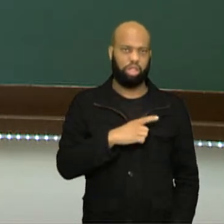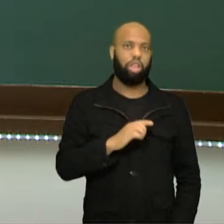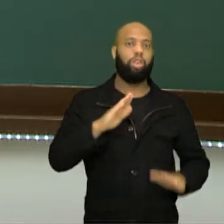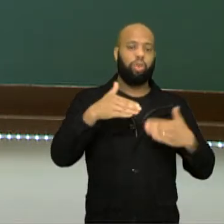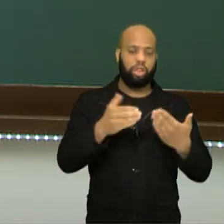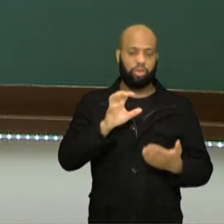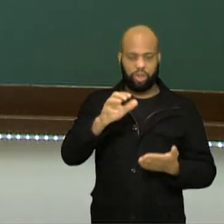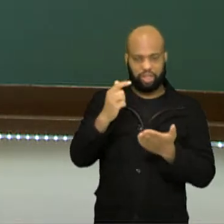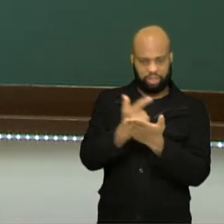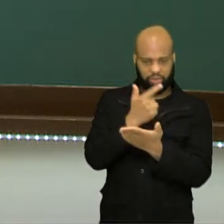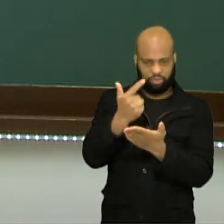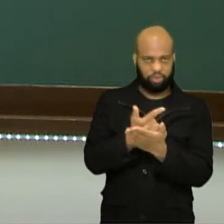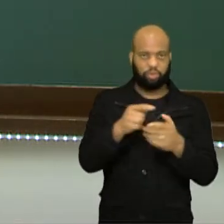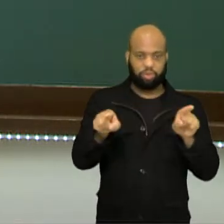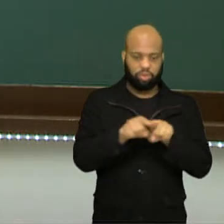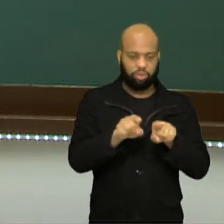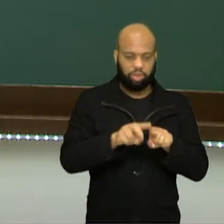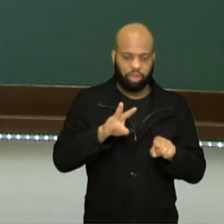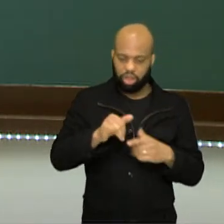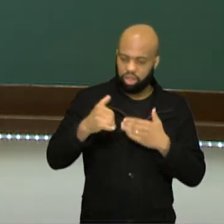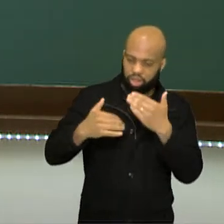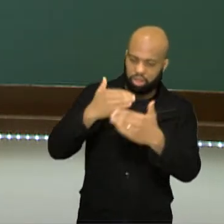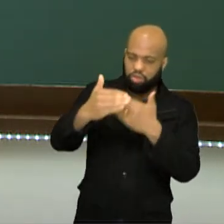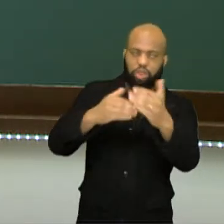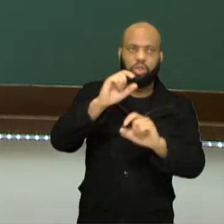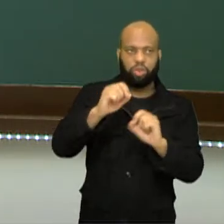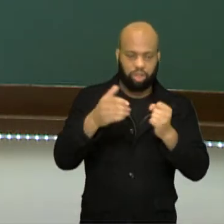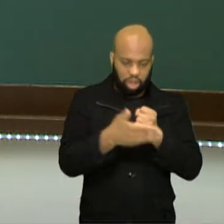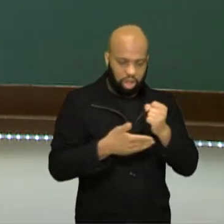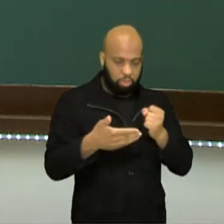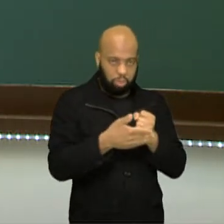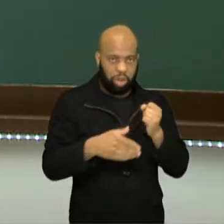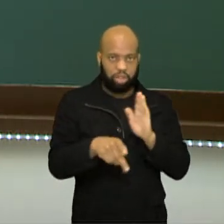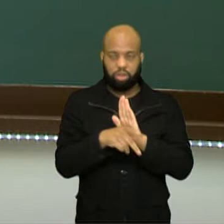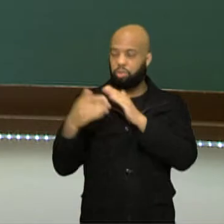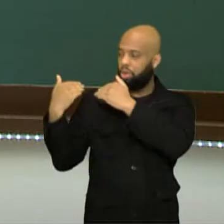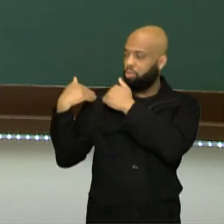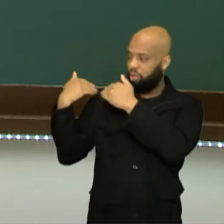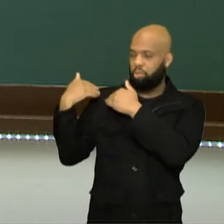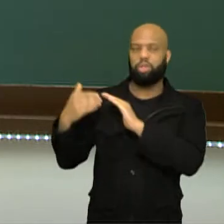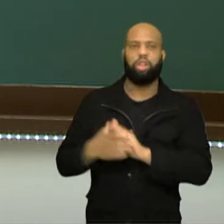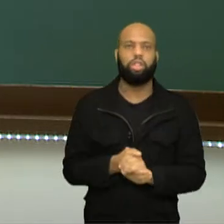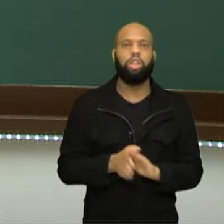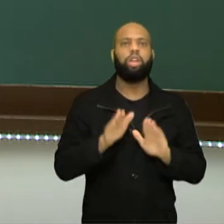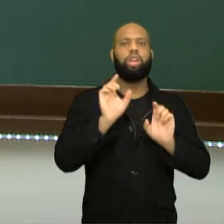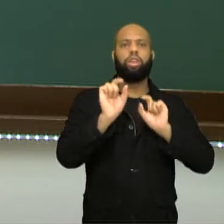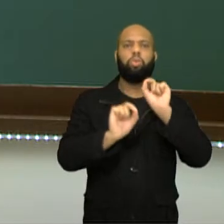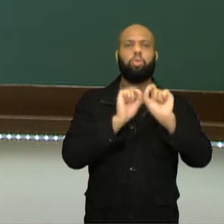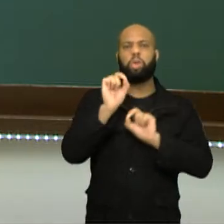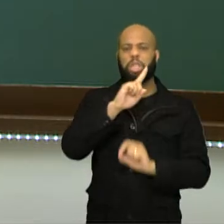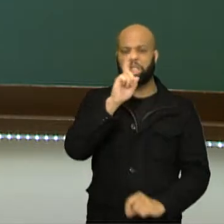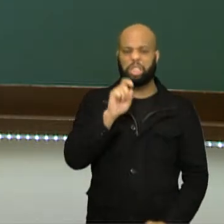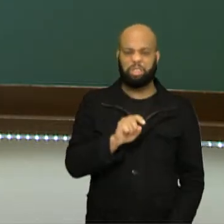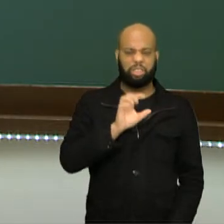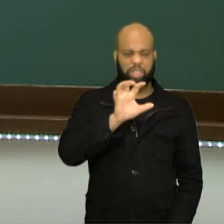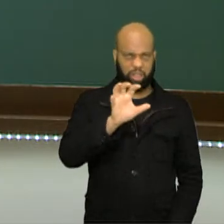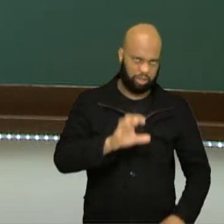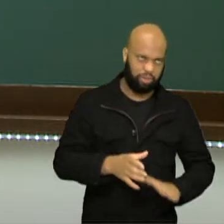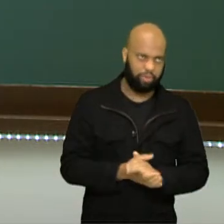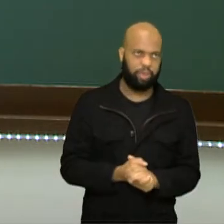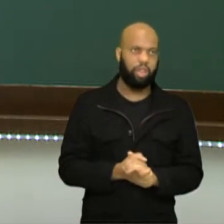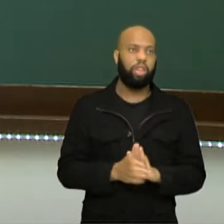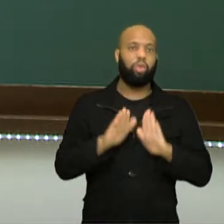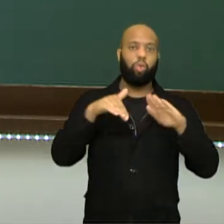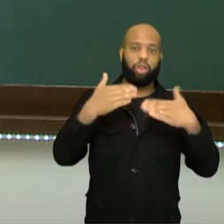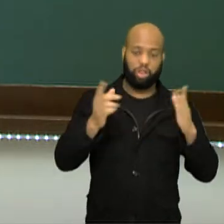nesse livro ele vai desenvolver o chamado princípio responsabilidade. O que seria esse princípio?